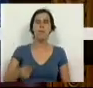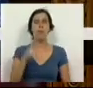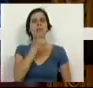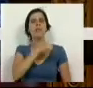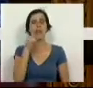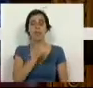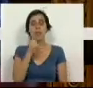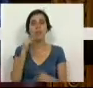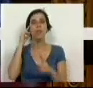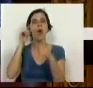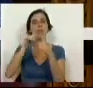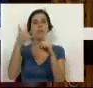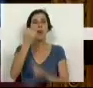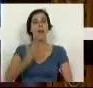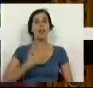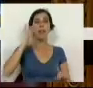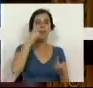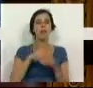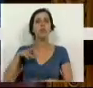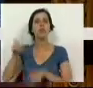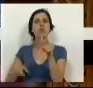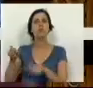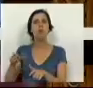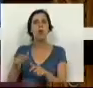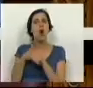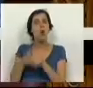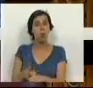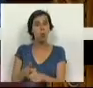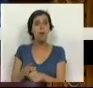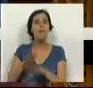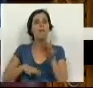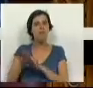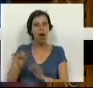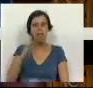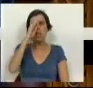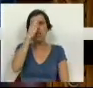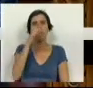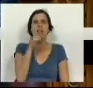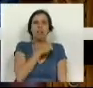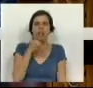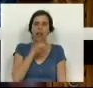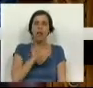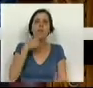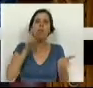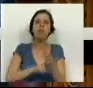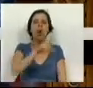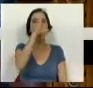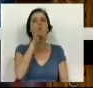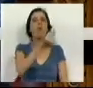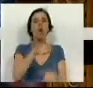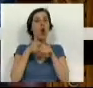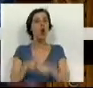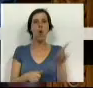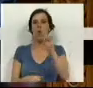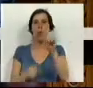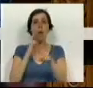sacrifícios para atingir as metas do déficit, os portugueses cumprem com a sua parte, suportam os sacrifícios, mas o Governo não cumpre